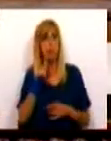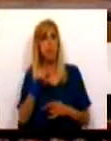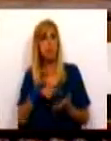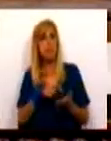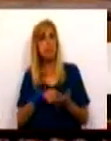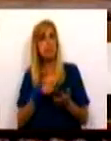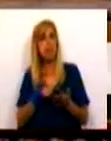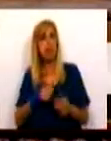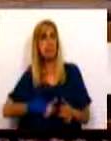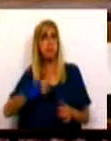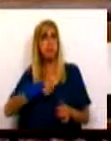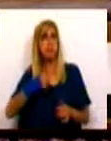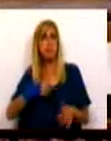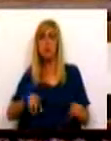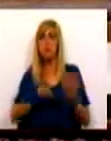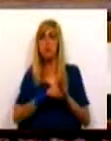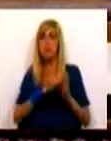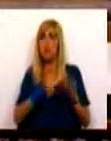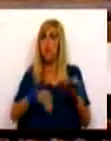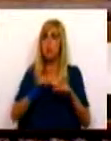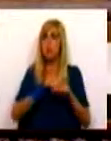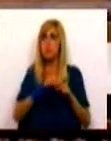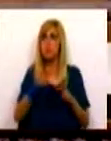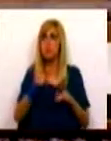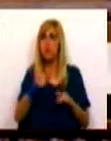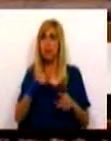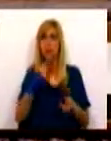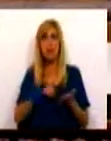necessidade imperiosa da lei suplantar a realidade